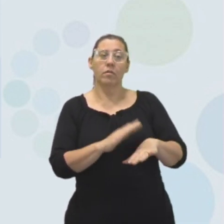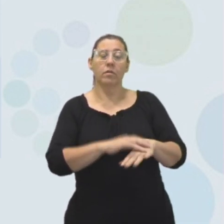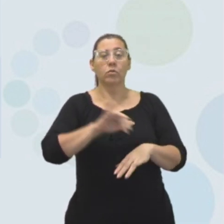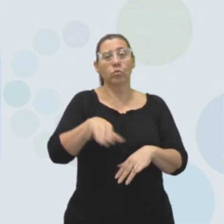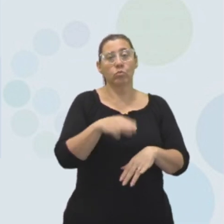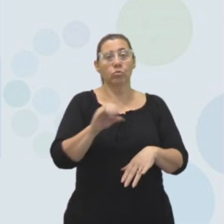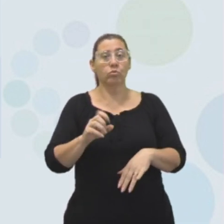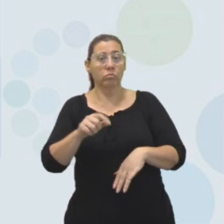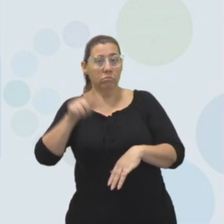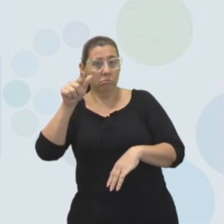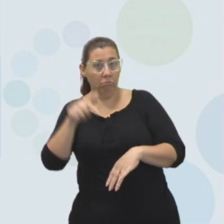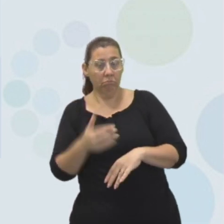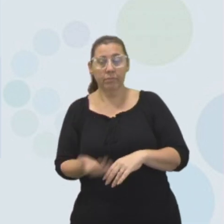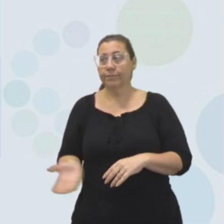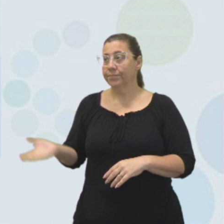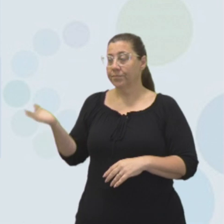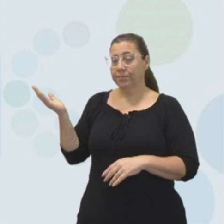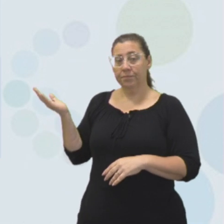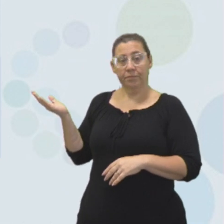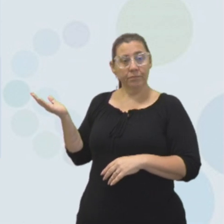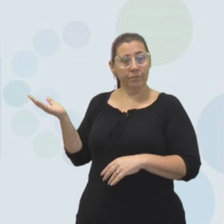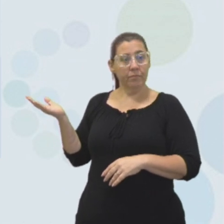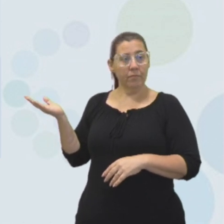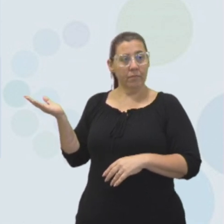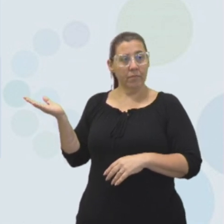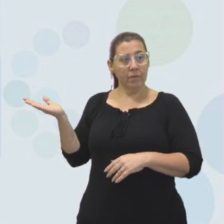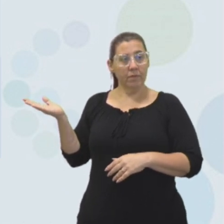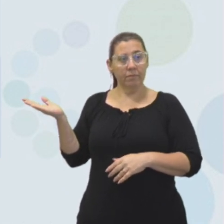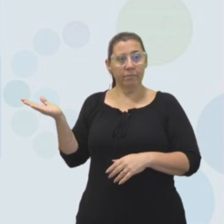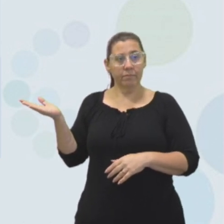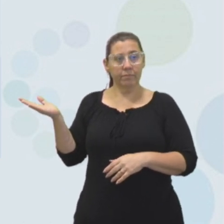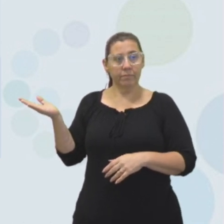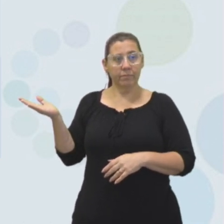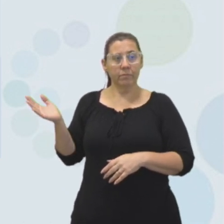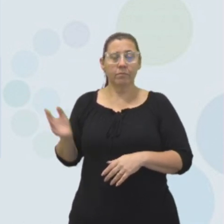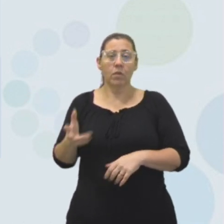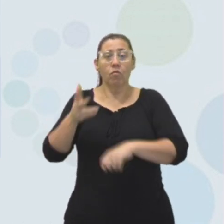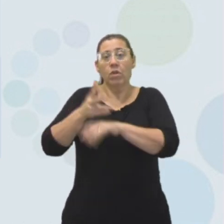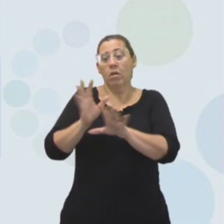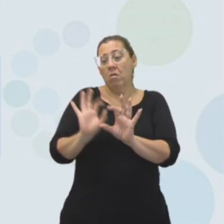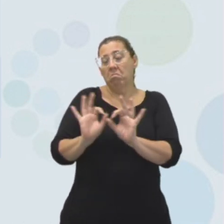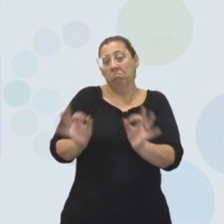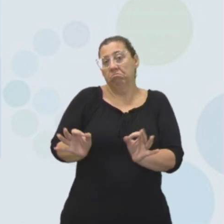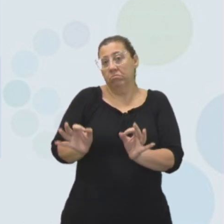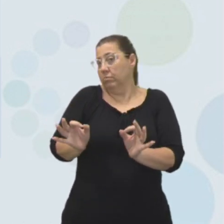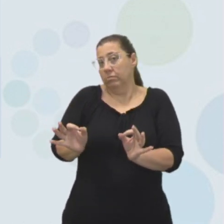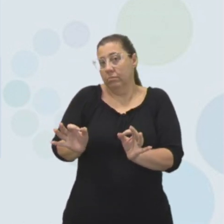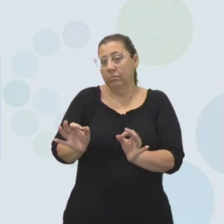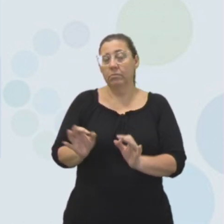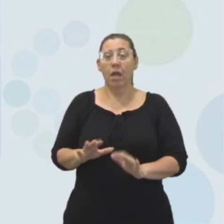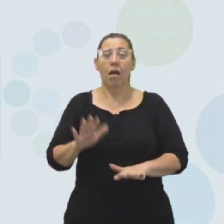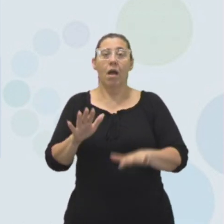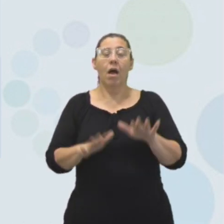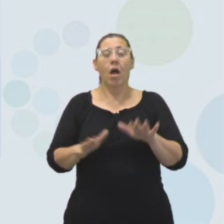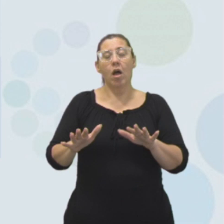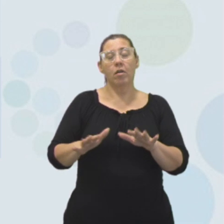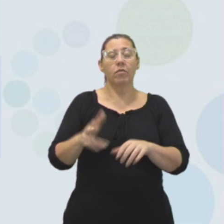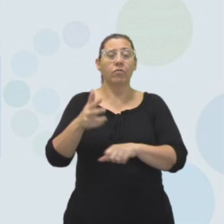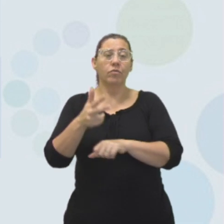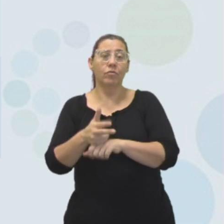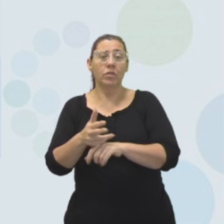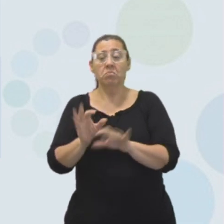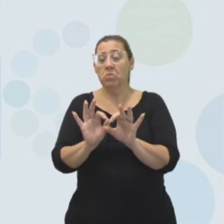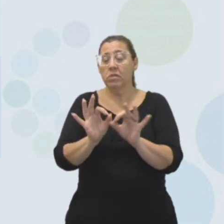Moran. Por exemplo, vídeos mais simples. Às vezes, aquele vídeo